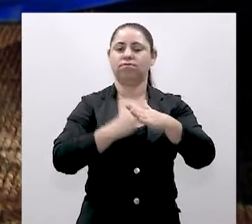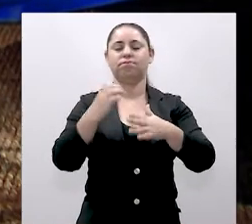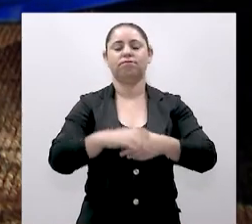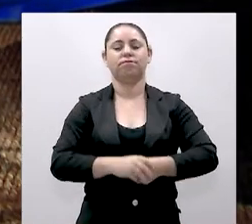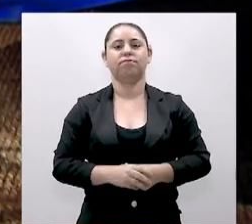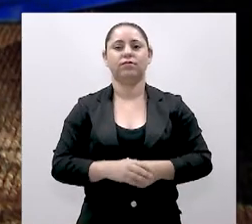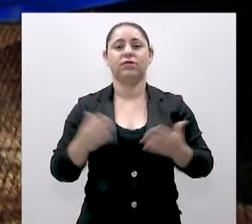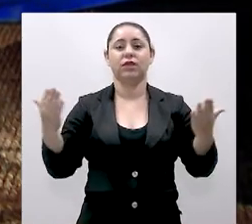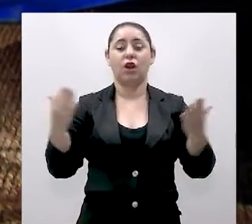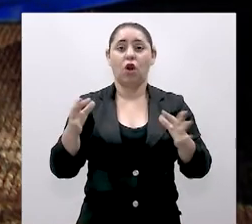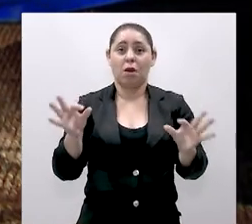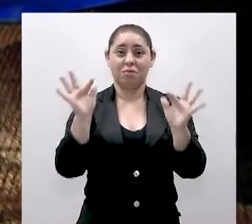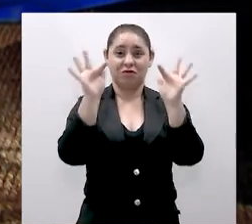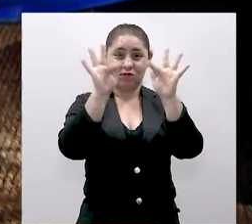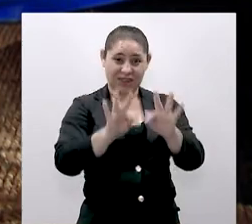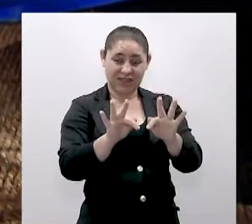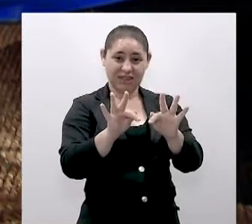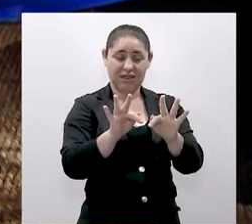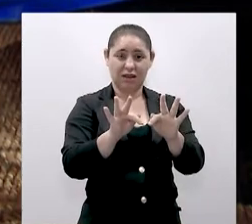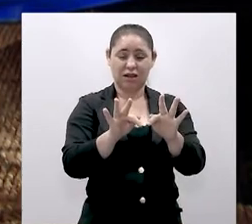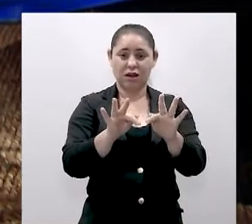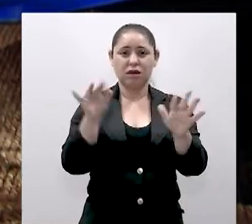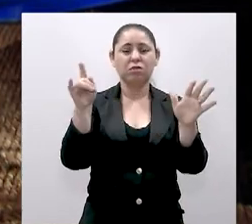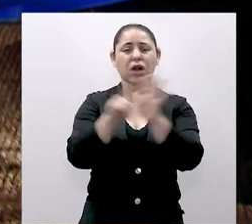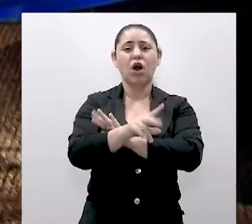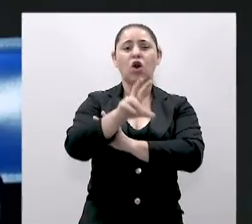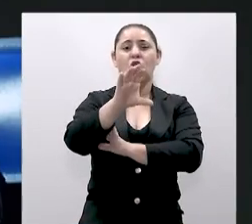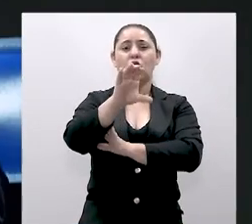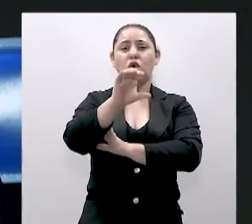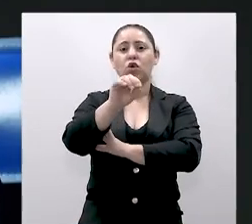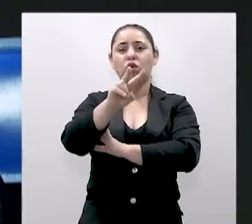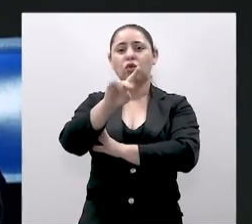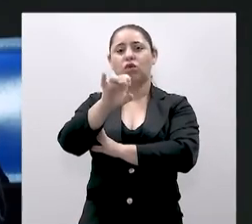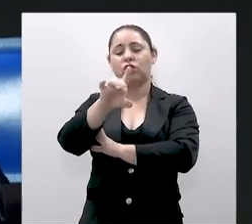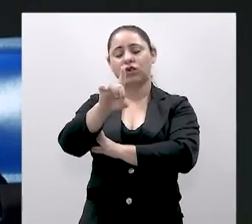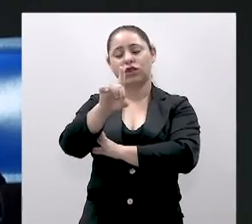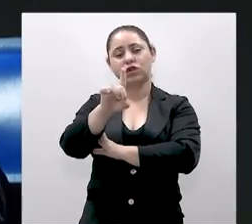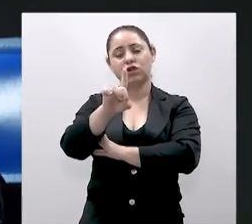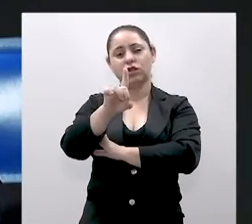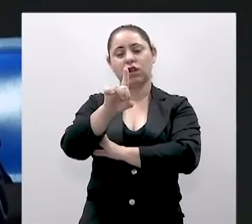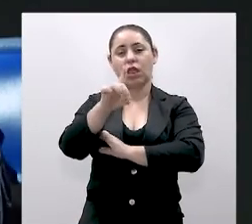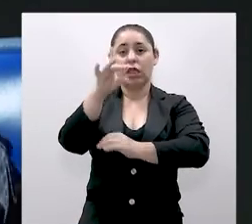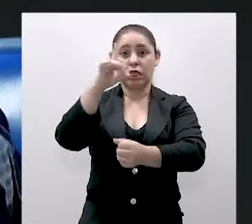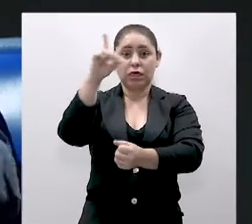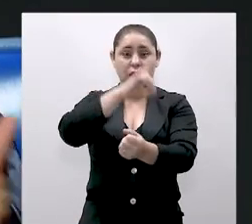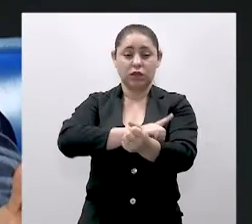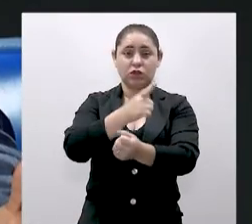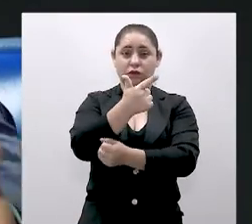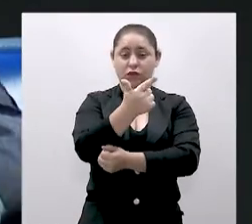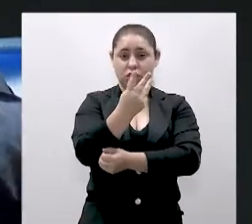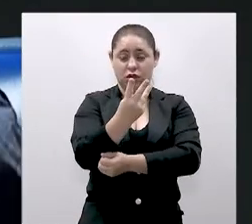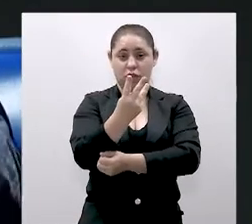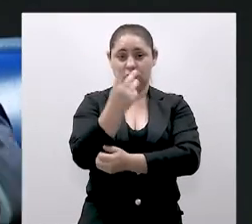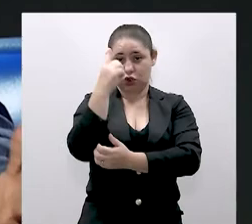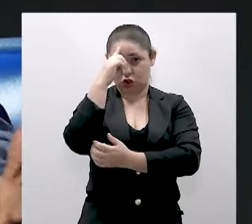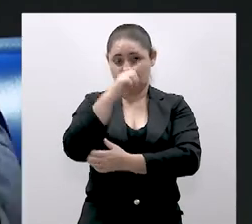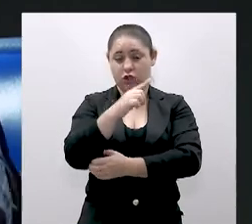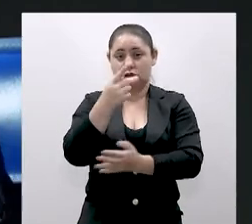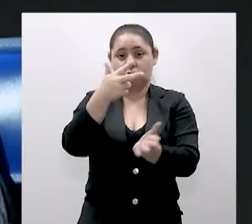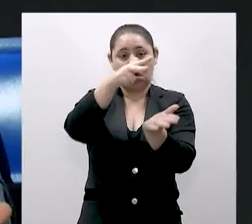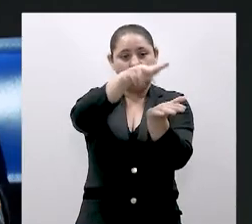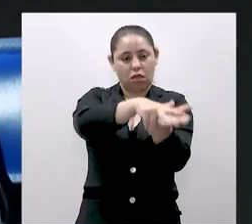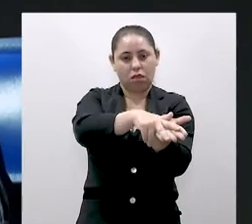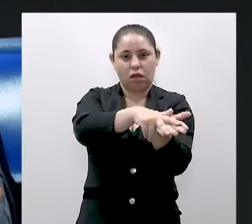empresária dental Social e Ambiental Senador agora produto encerrar mesmo o senhor pegou o convite te ligo e simultaneamente ficou